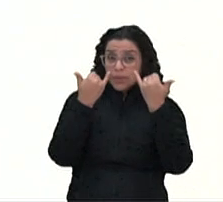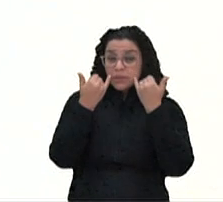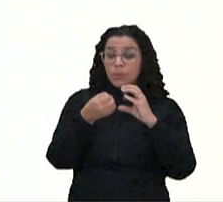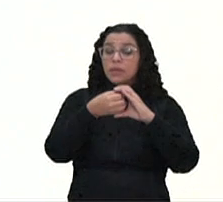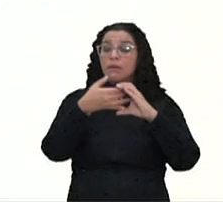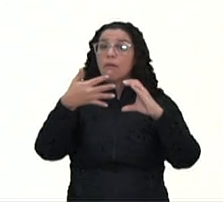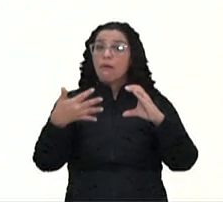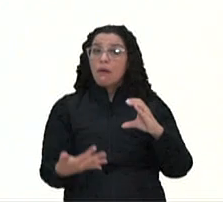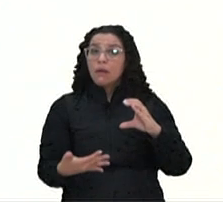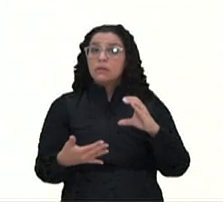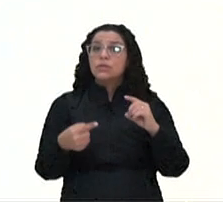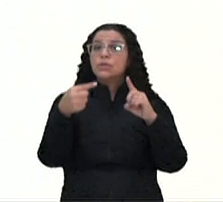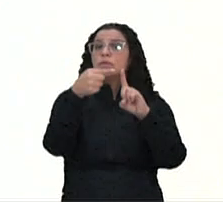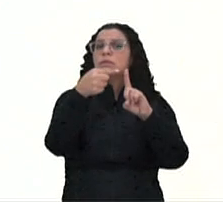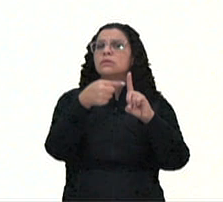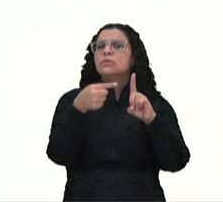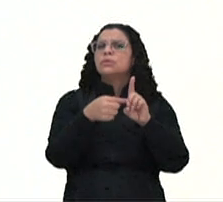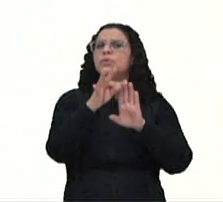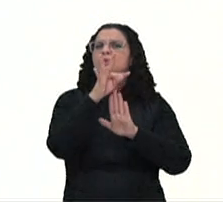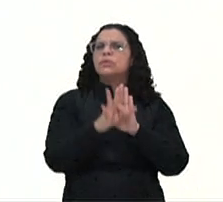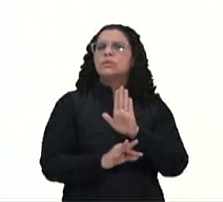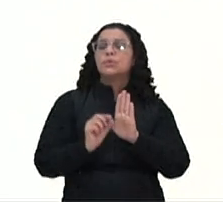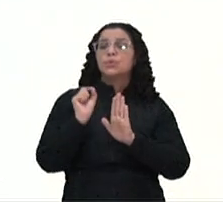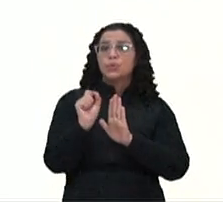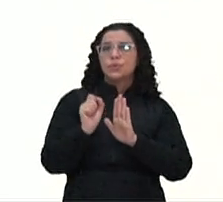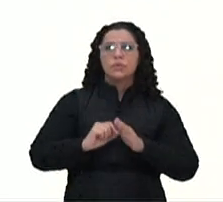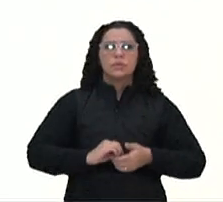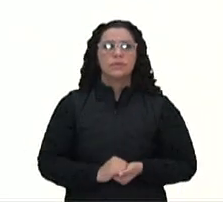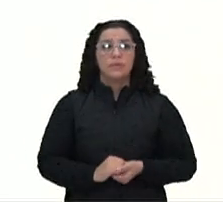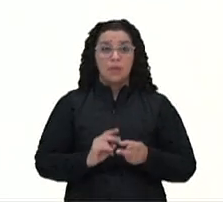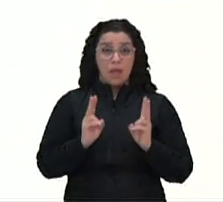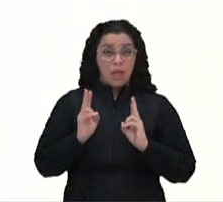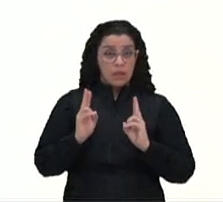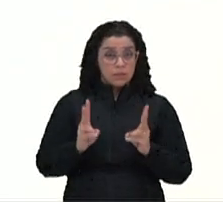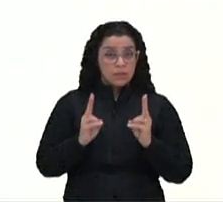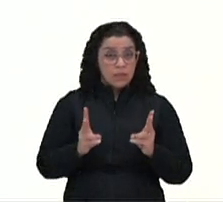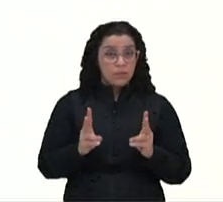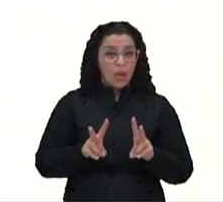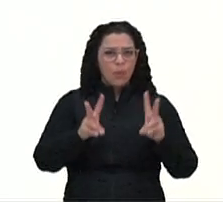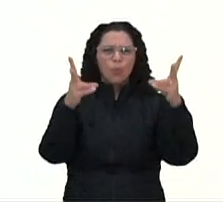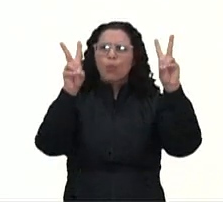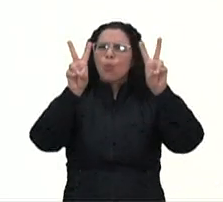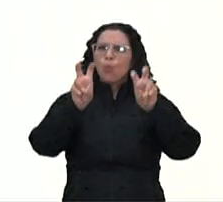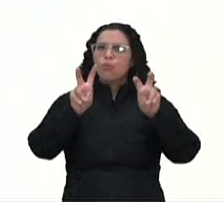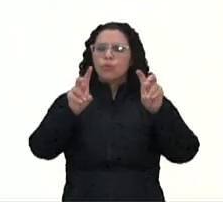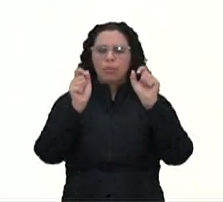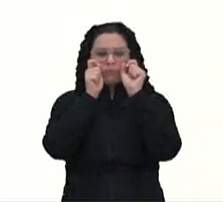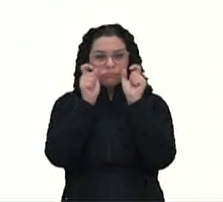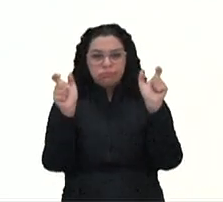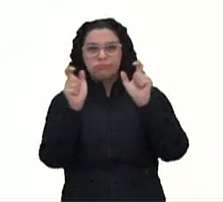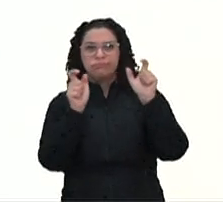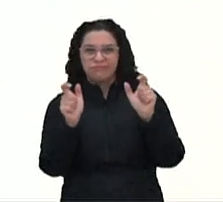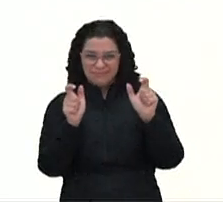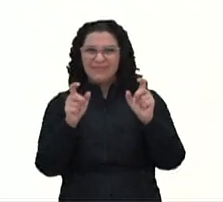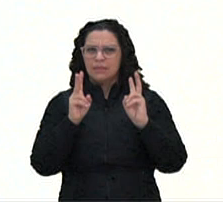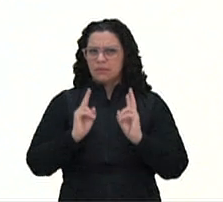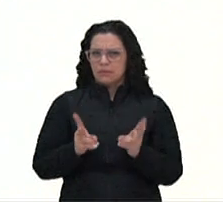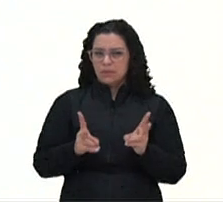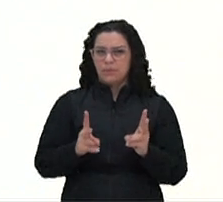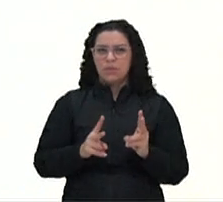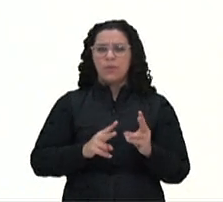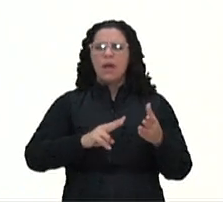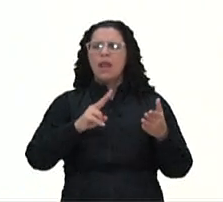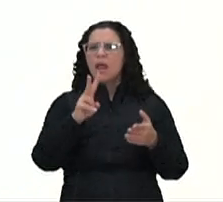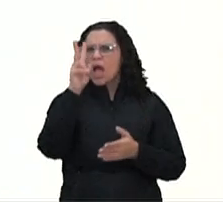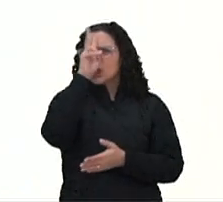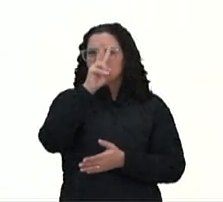as características desse tipo de texto? Ele sempre vai ter um assunto que chama a atenção do leitor, né? Quando você vê ali aquela história